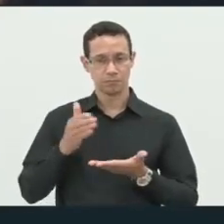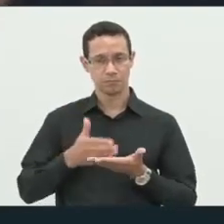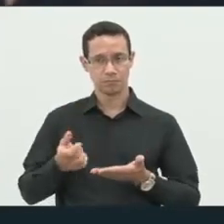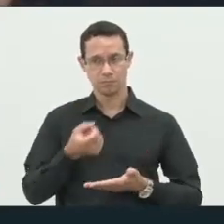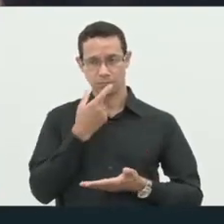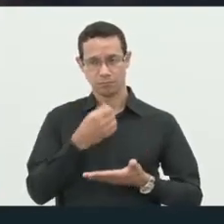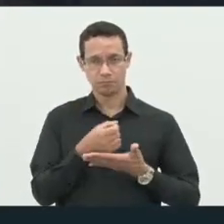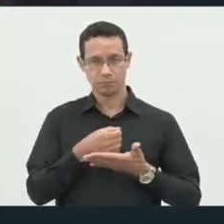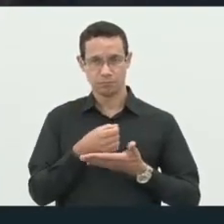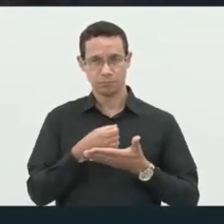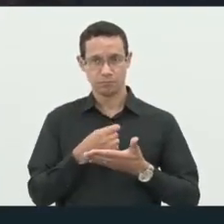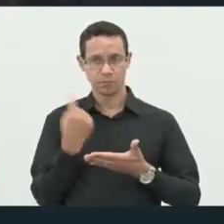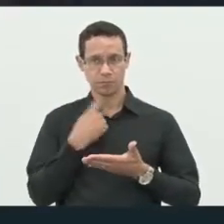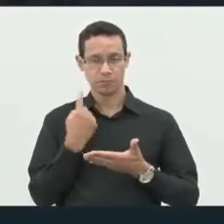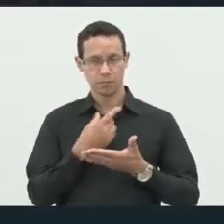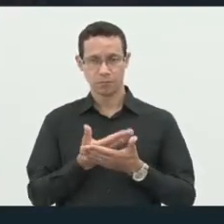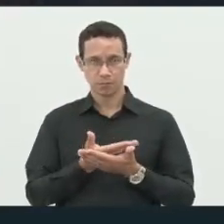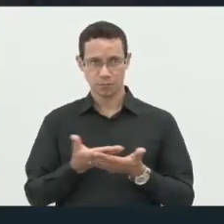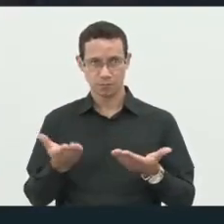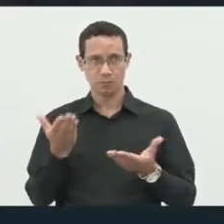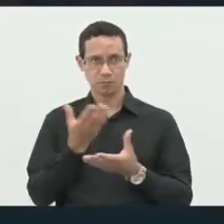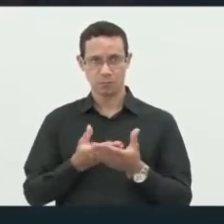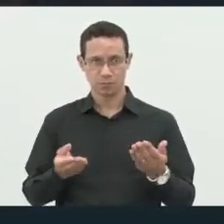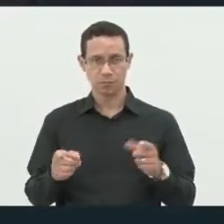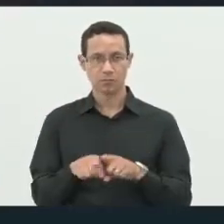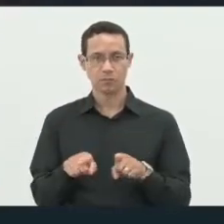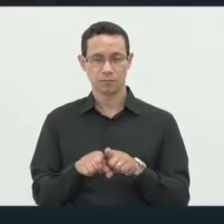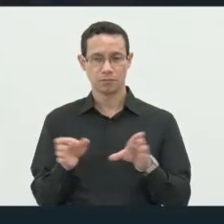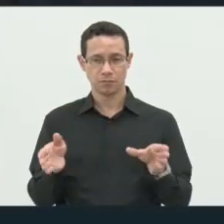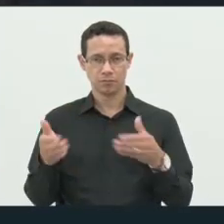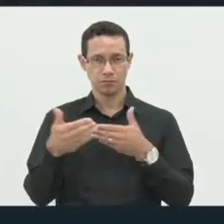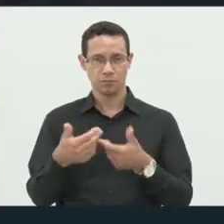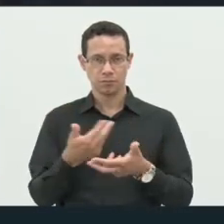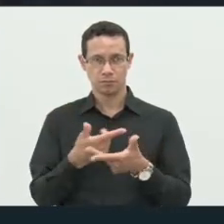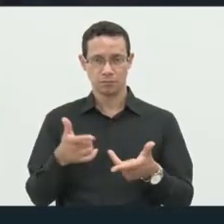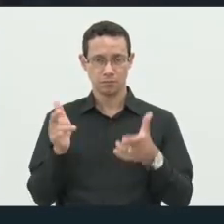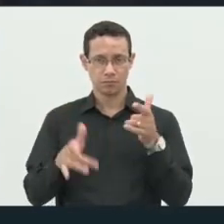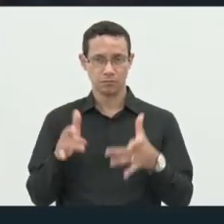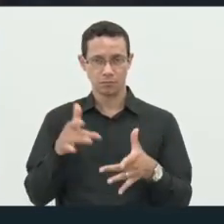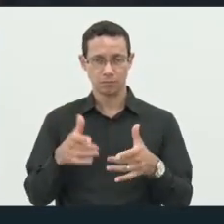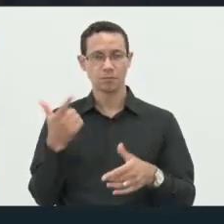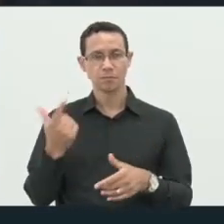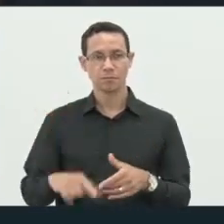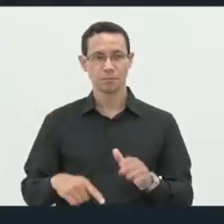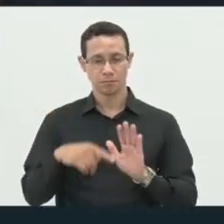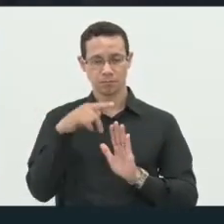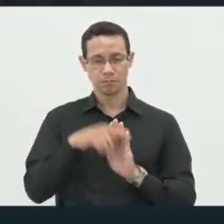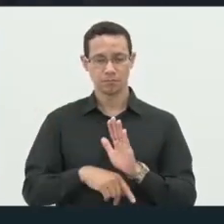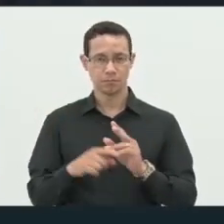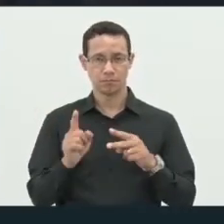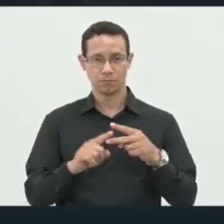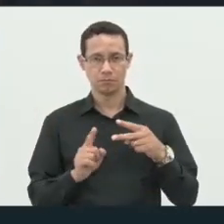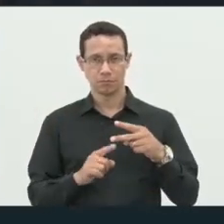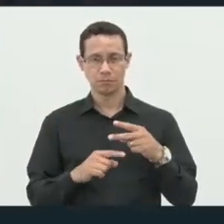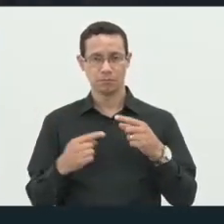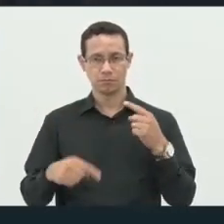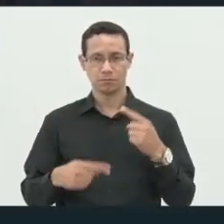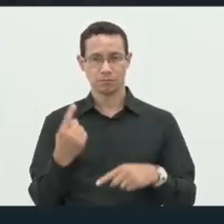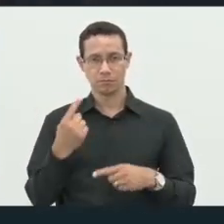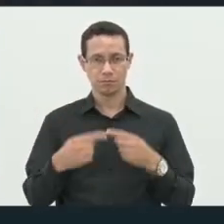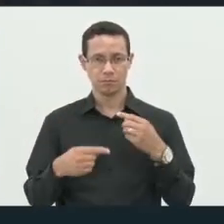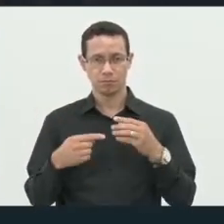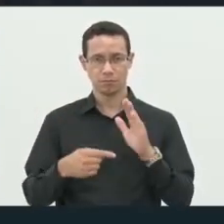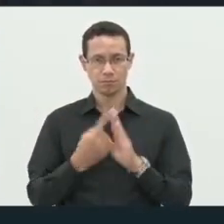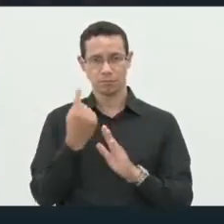vencidos e também suas embalagens Além disso podem ser voltados outros dois projetos da Prefeitura em primeira discussão e também